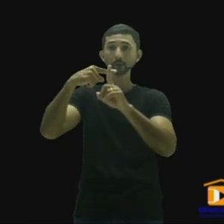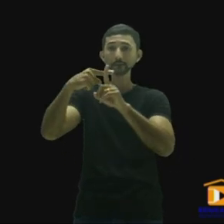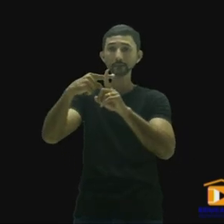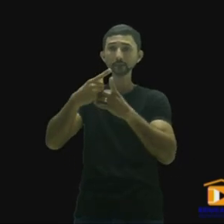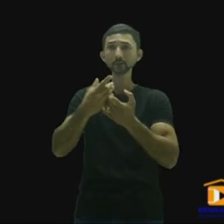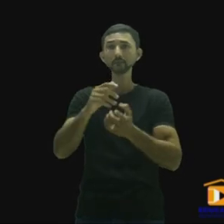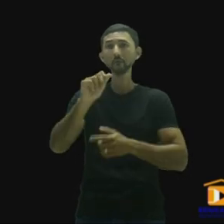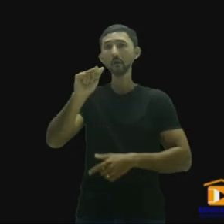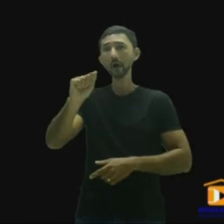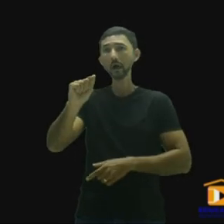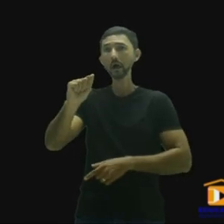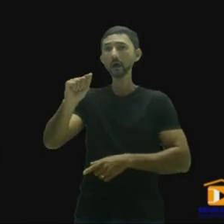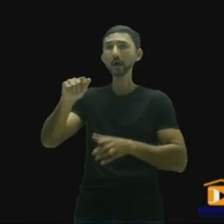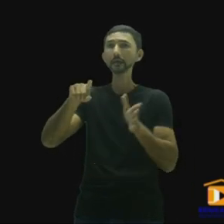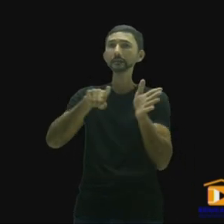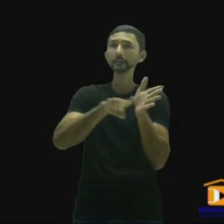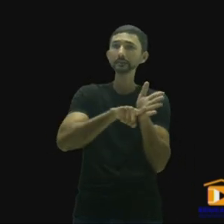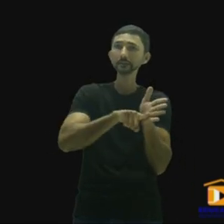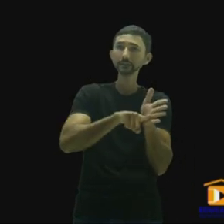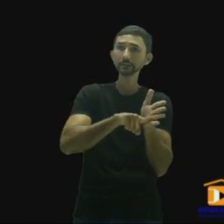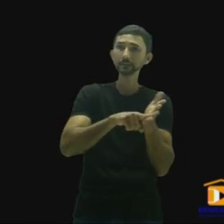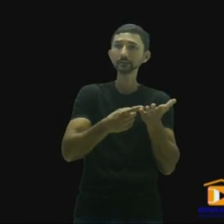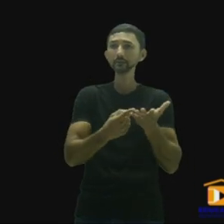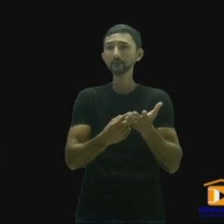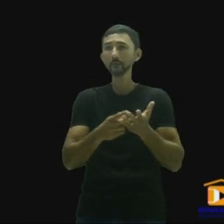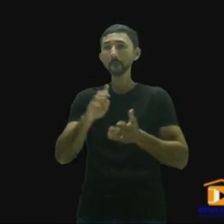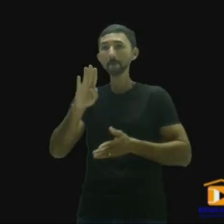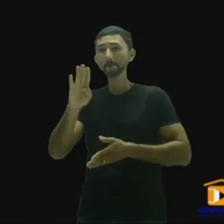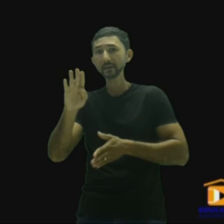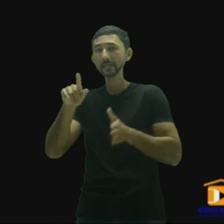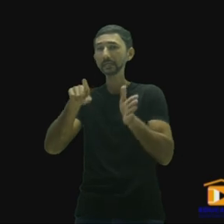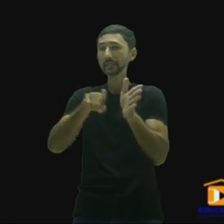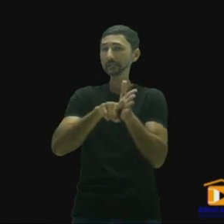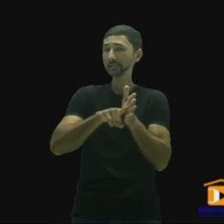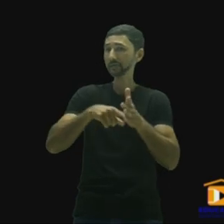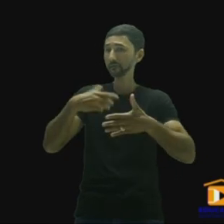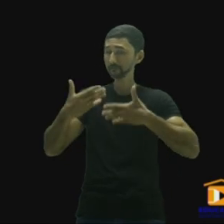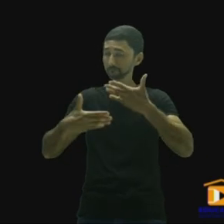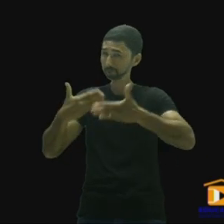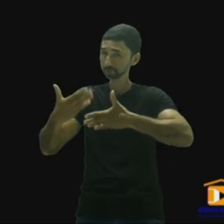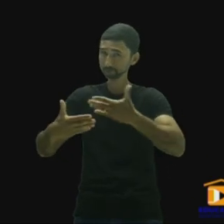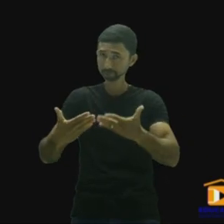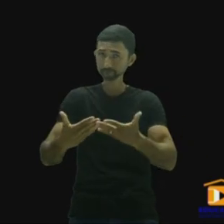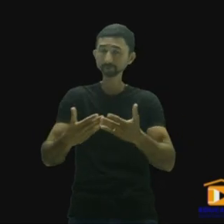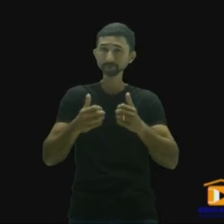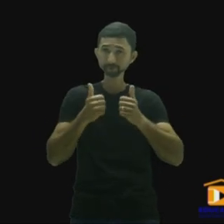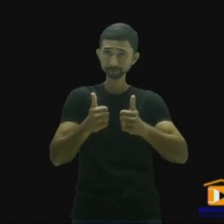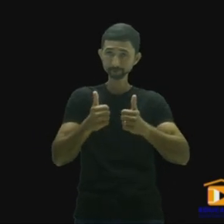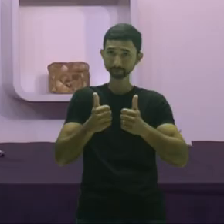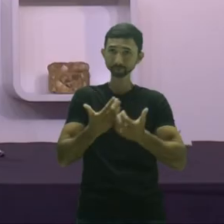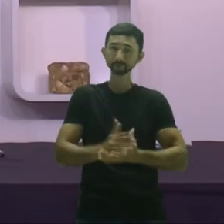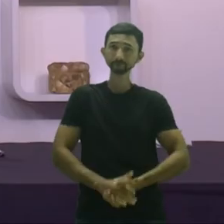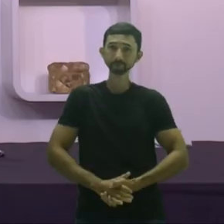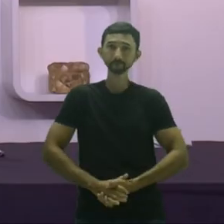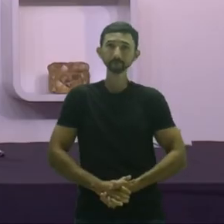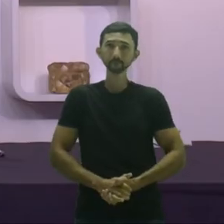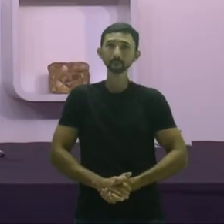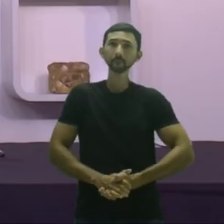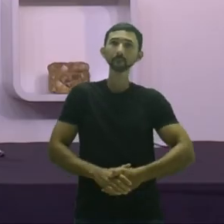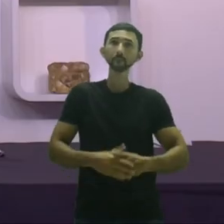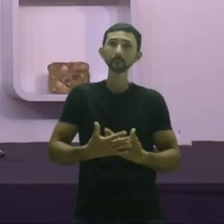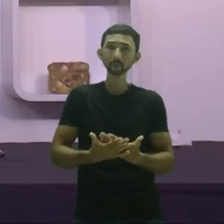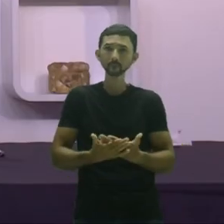A negativo, pode ser B positivo e assim sucessivamente. Beleza? Tranquilos?